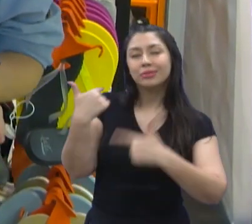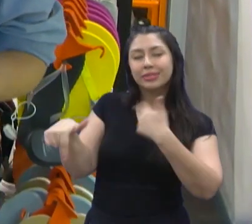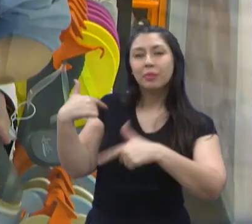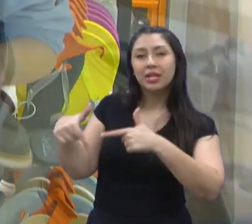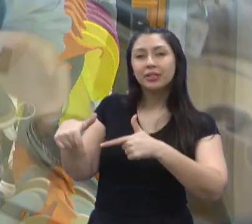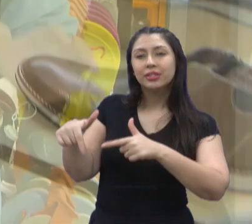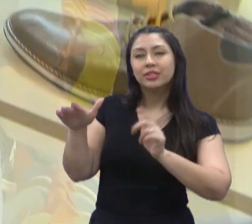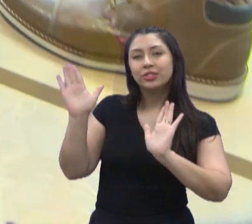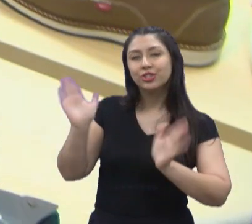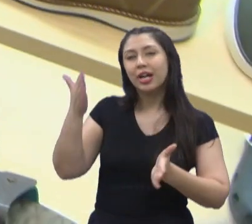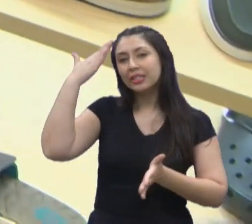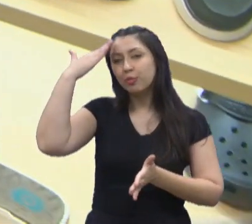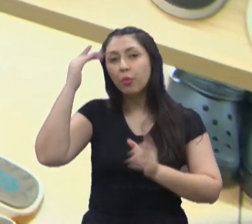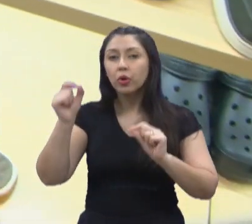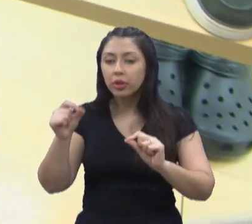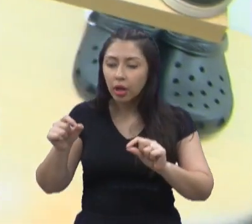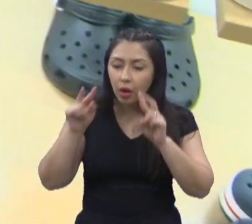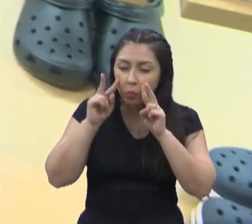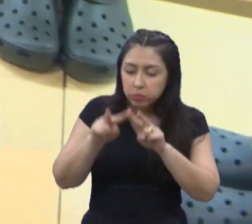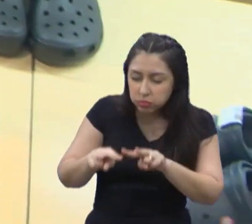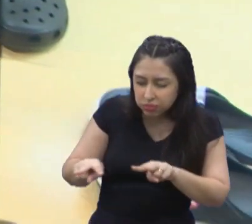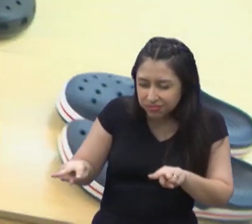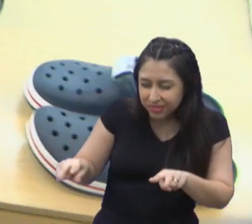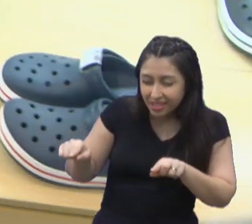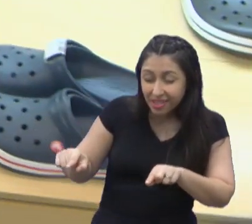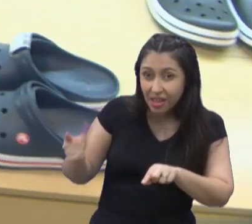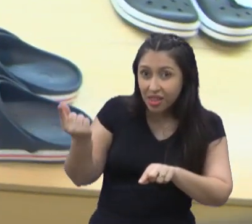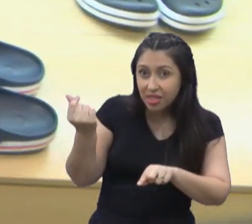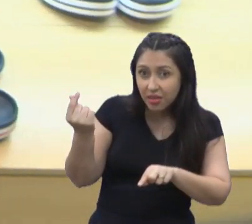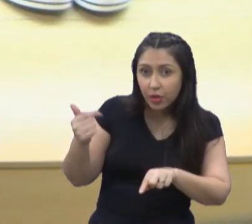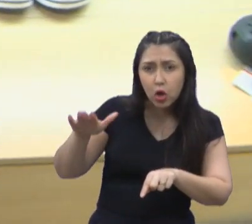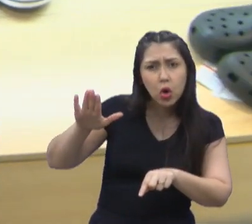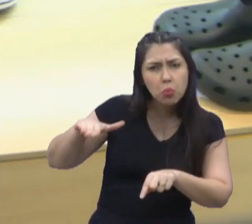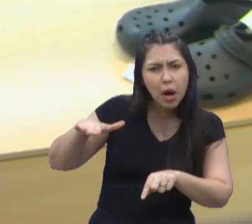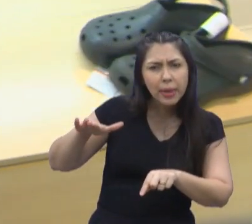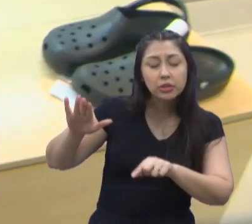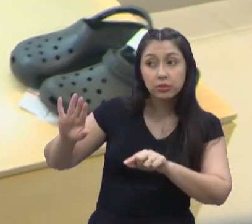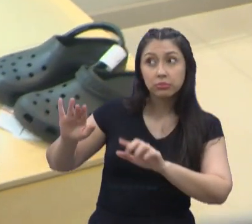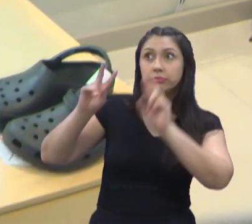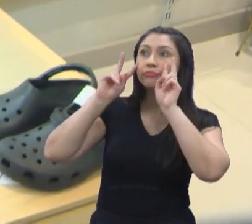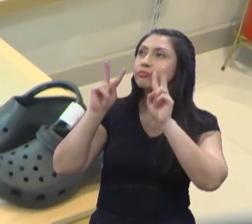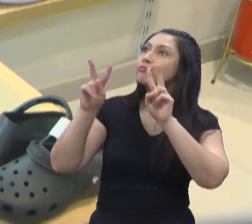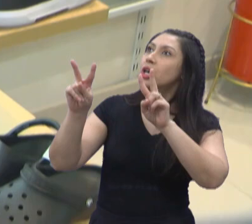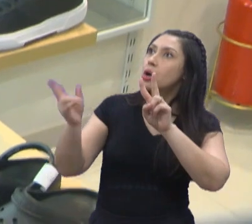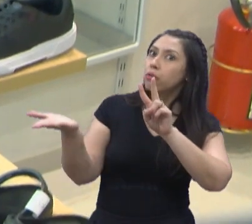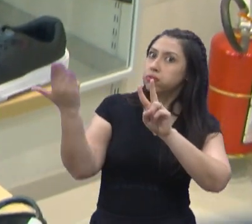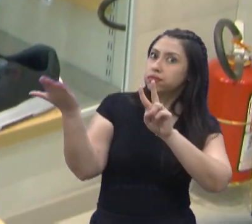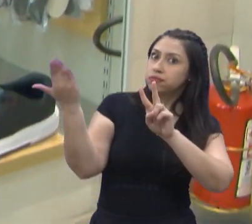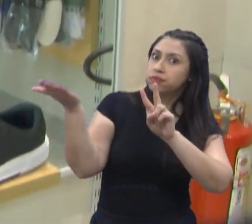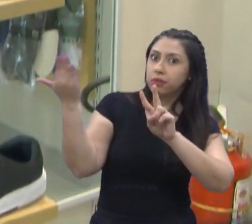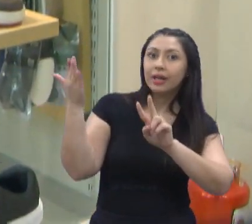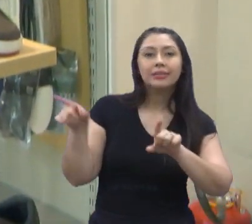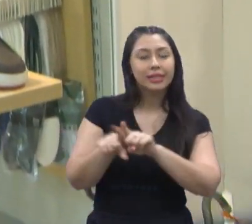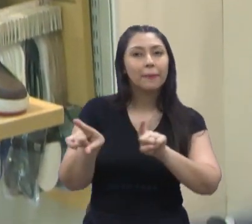significa assim, a parte de baixo é um valor menos agregado e por cima um valor mais agregado sobre o produto. Então facilita também na minha